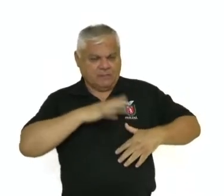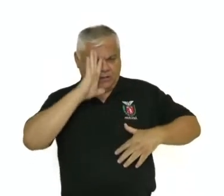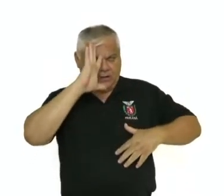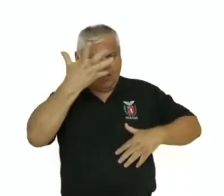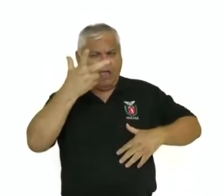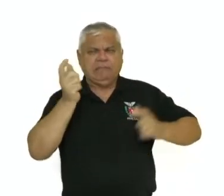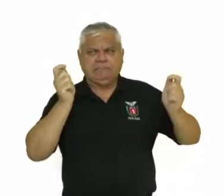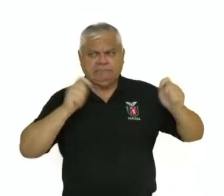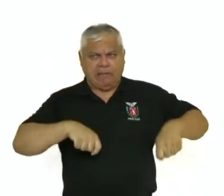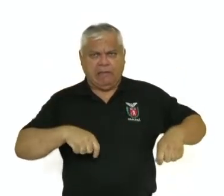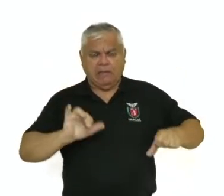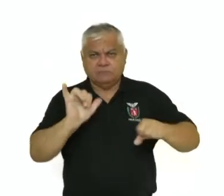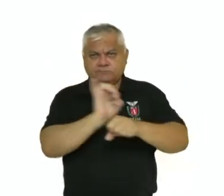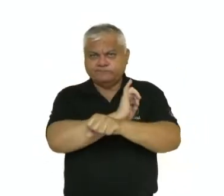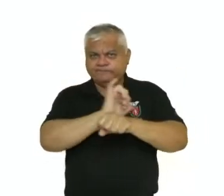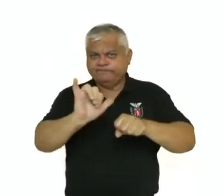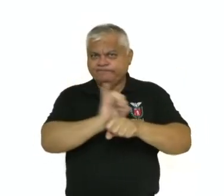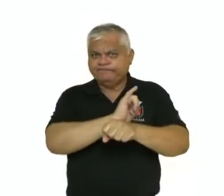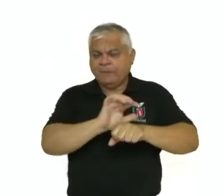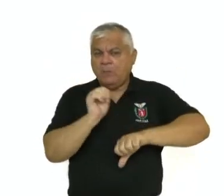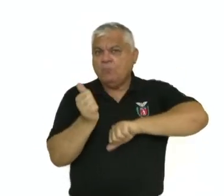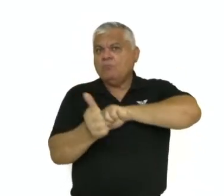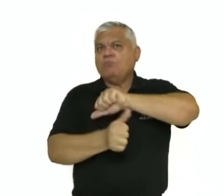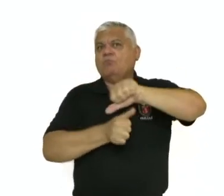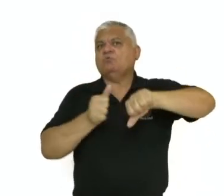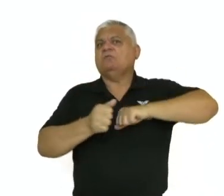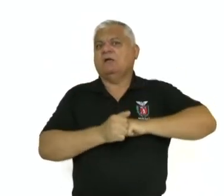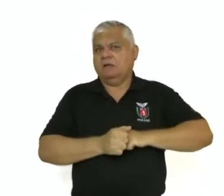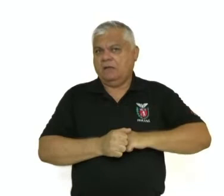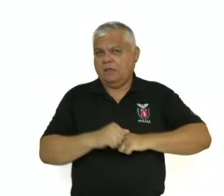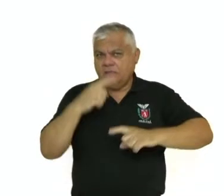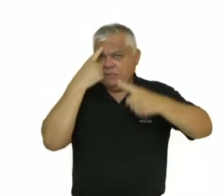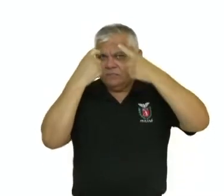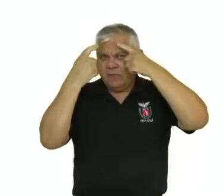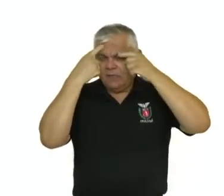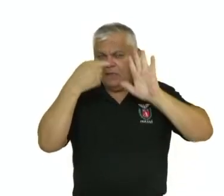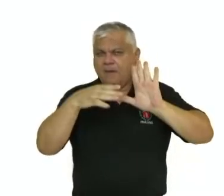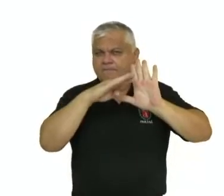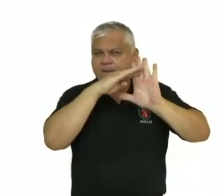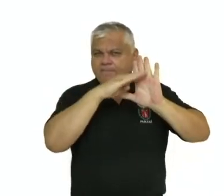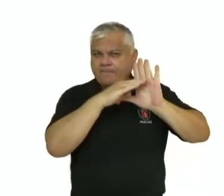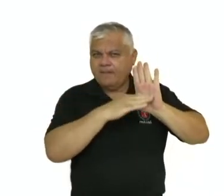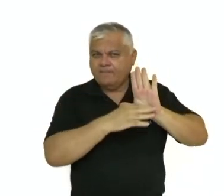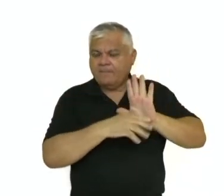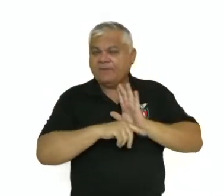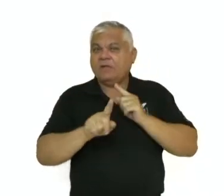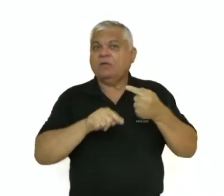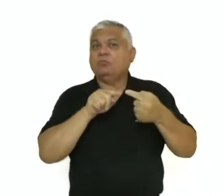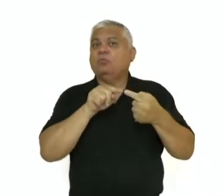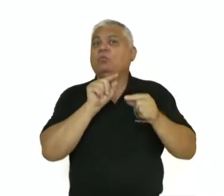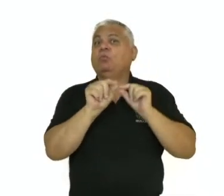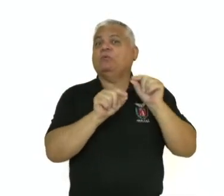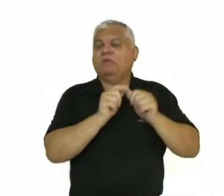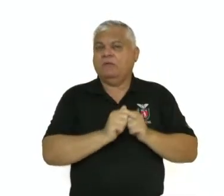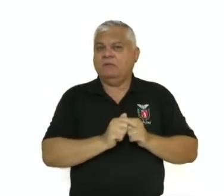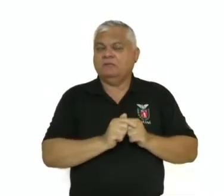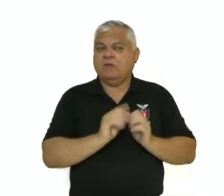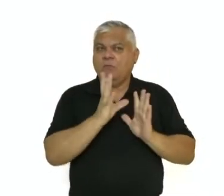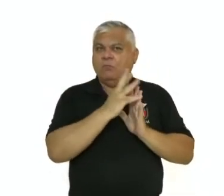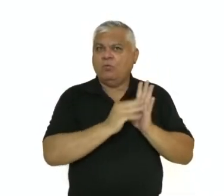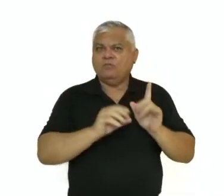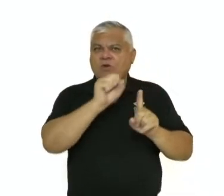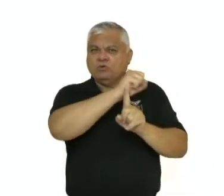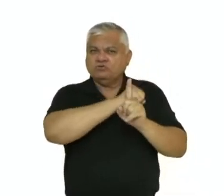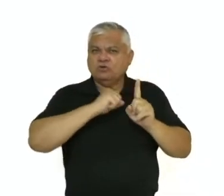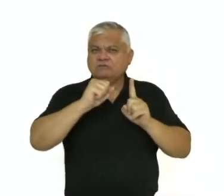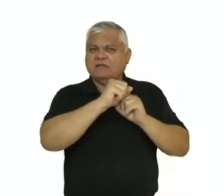socialismo, que figurava como um acervo de ideais que tinha como objetivo a implantação de um modelo de sociedade